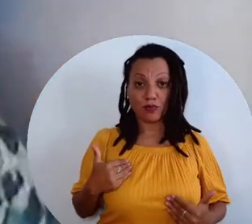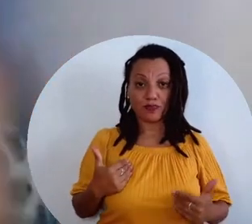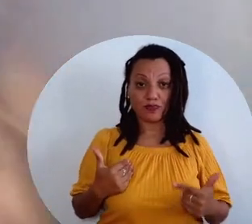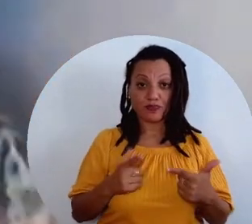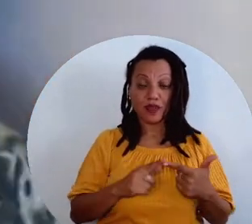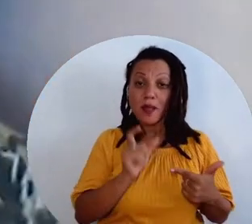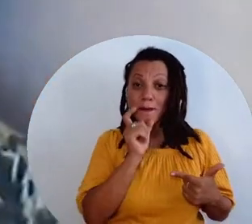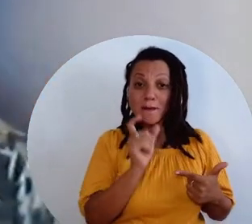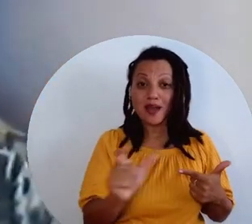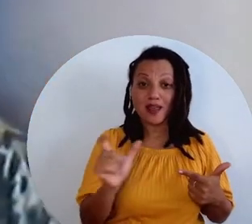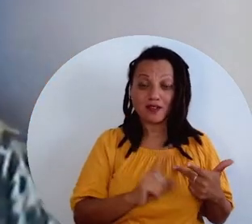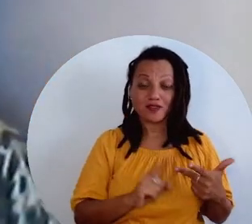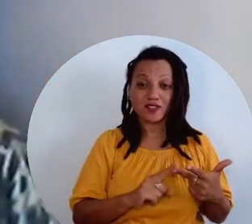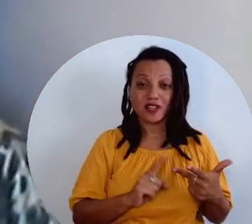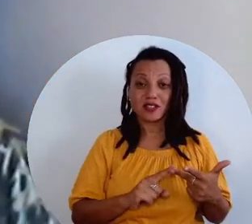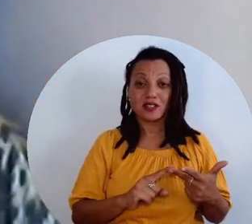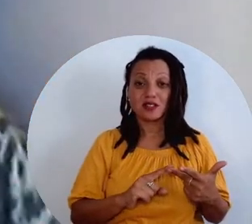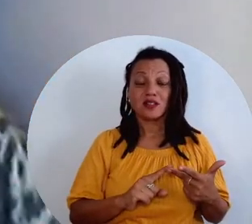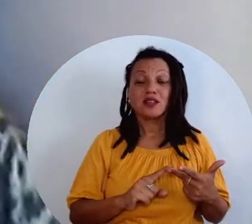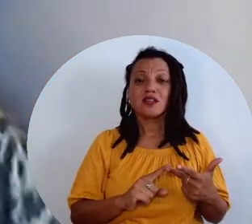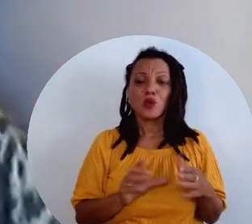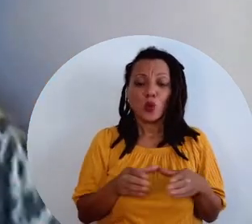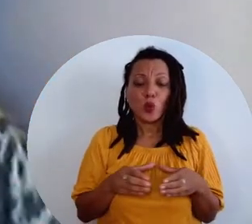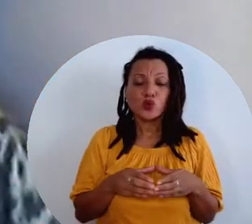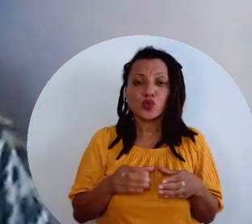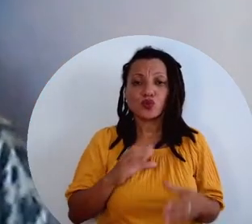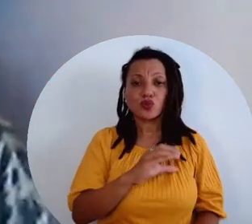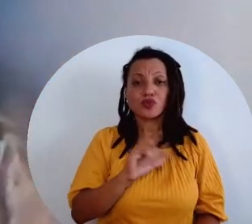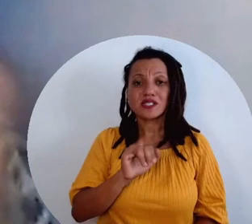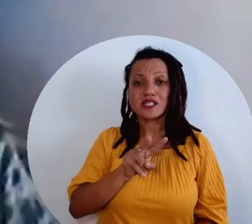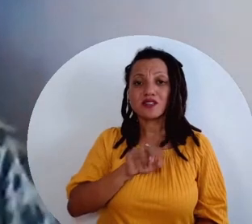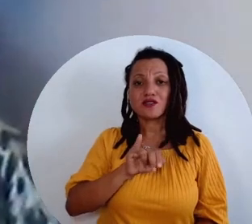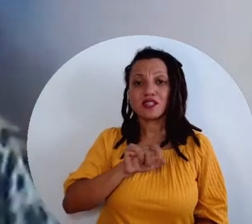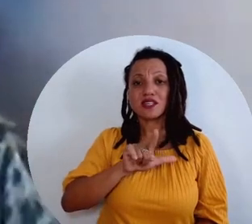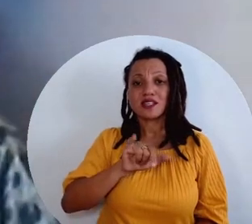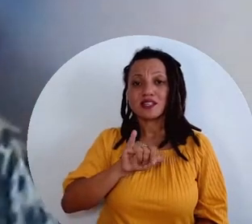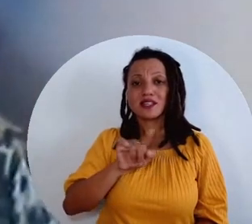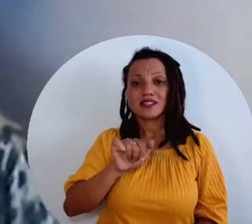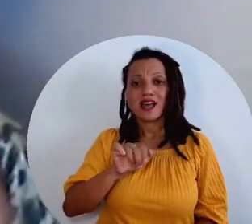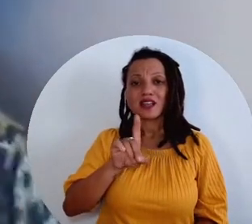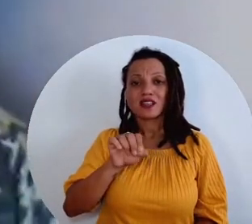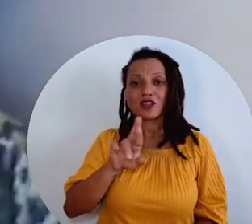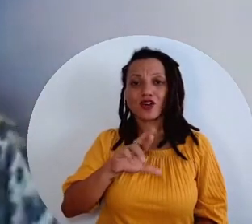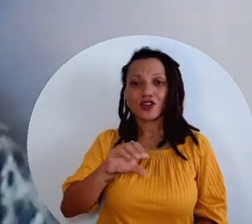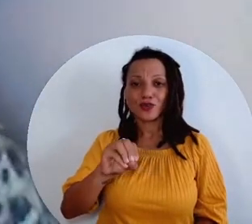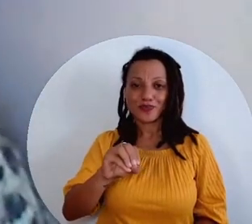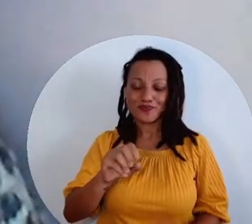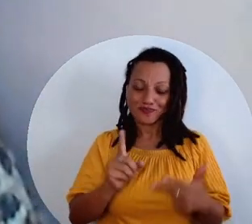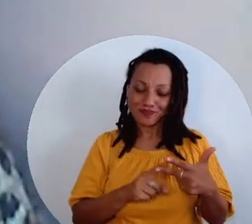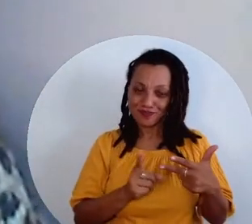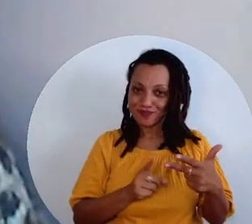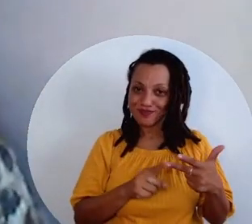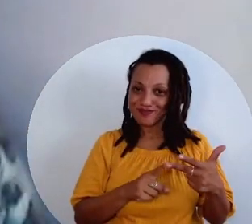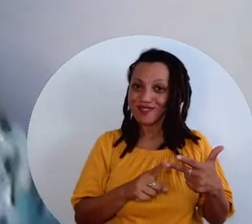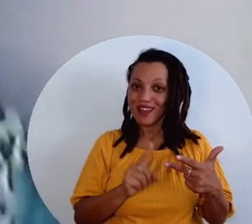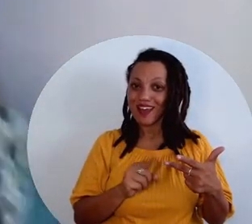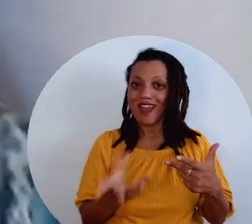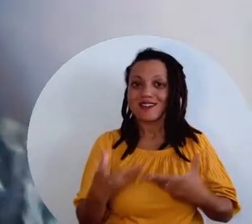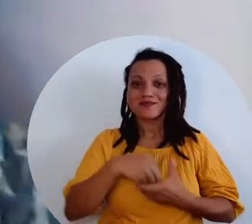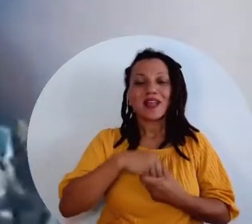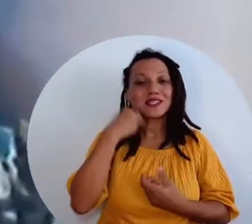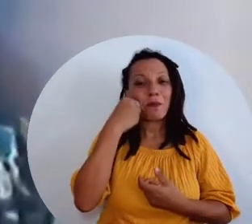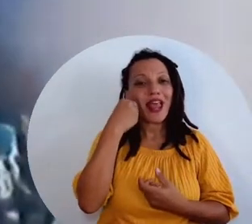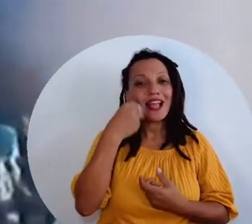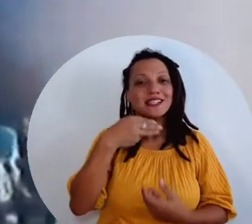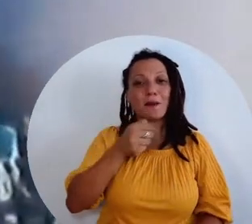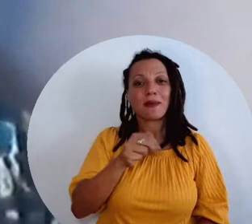e o conjunto civilizatório. E o que, que tem nesse conjunto civilizatório? Muitos deles trazem a experiência do matriarcado.